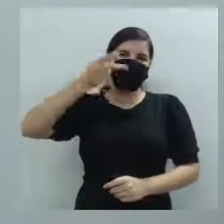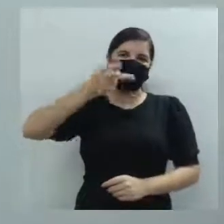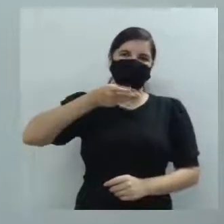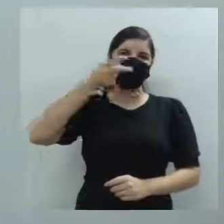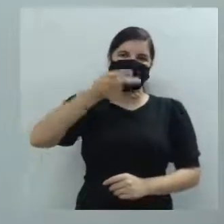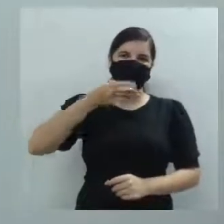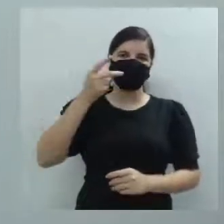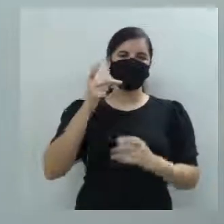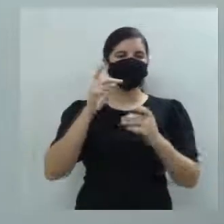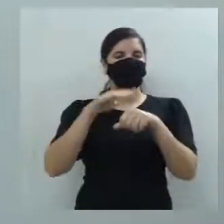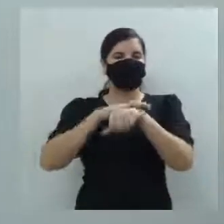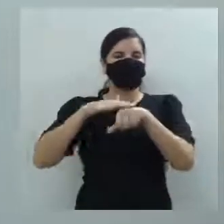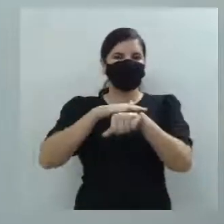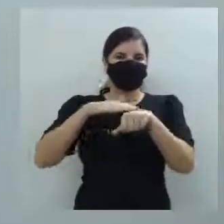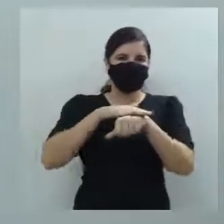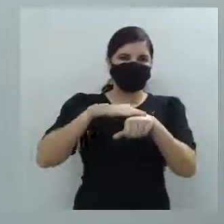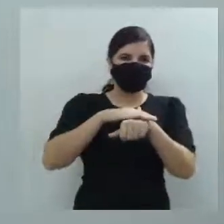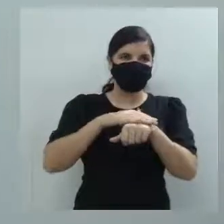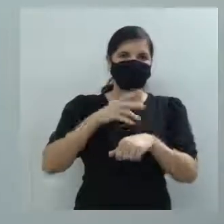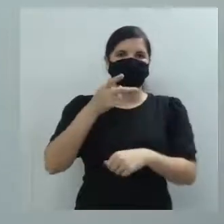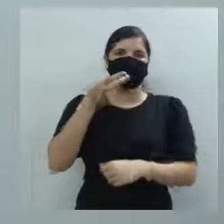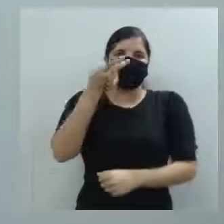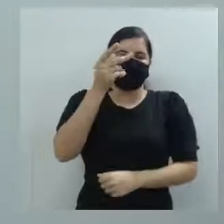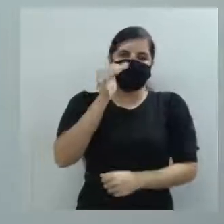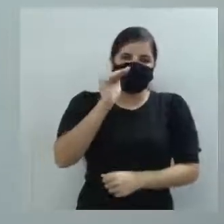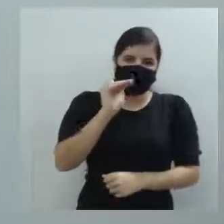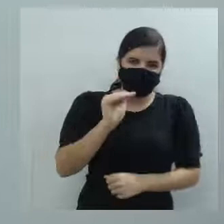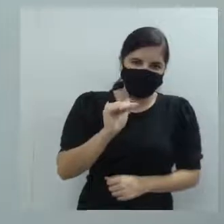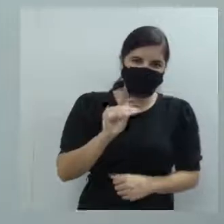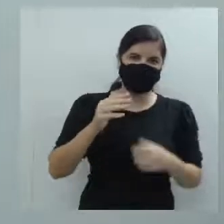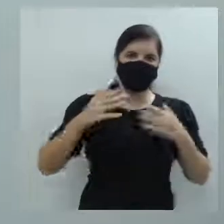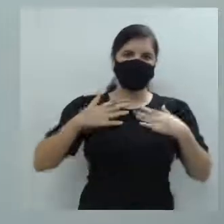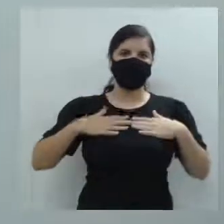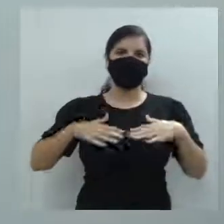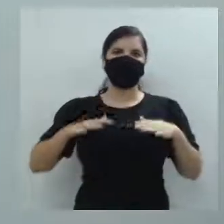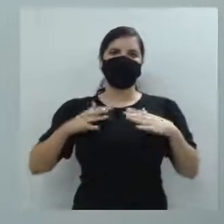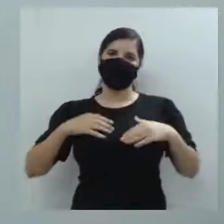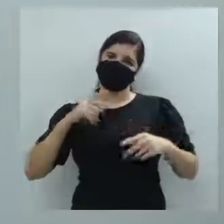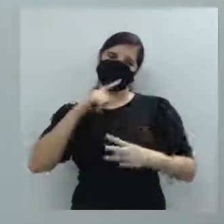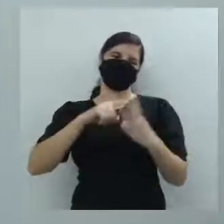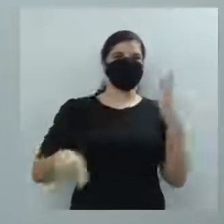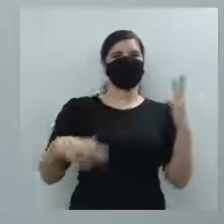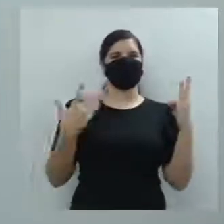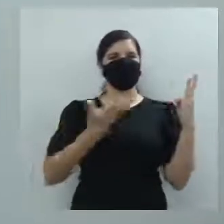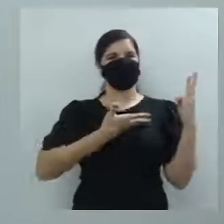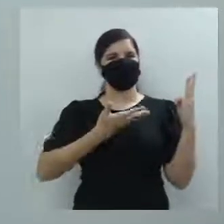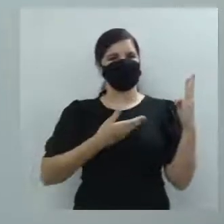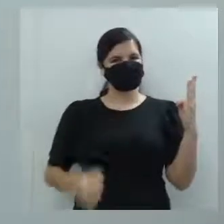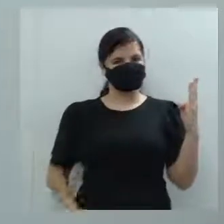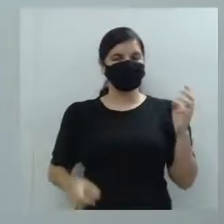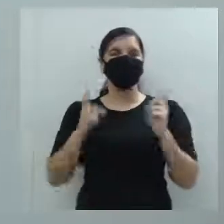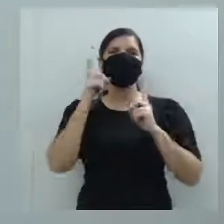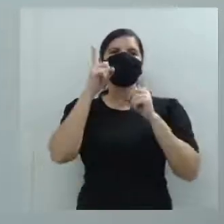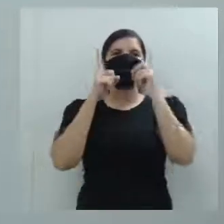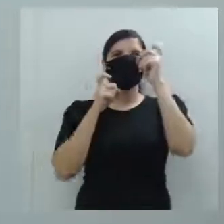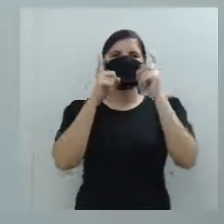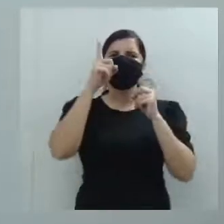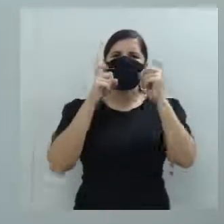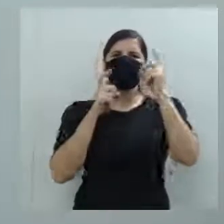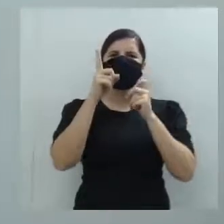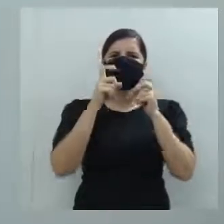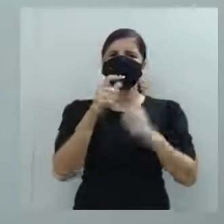elas estão falando no volume terno, são amigas, e vejam só a expressão facial. Não